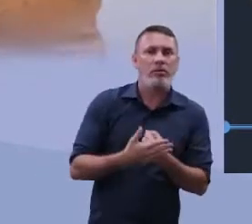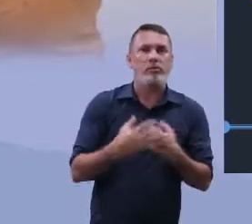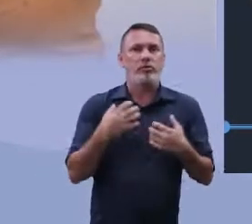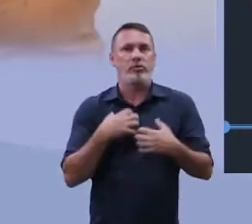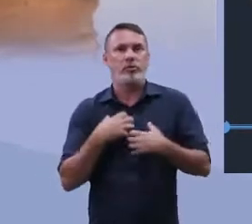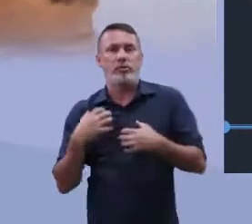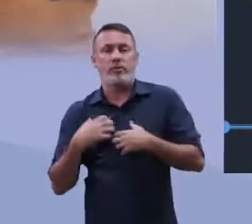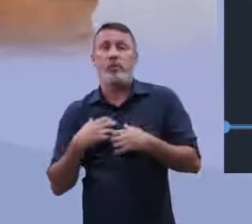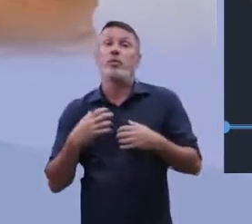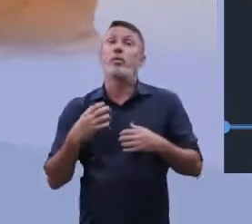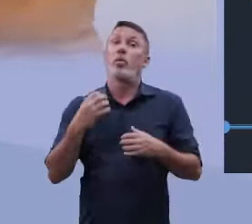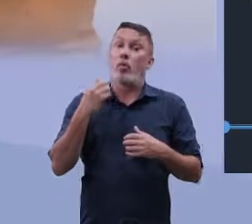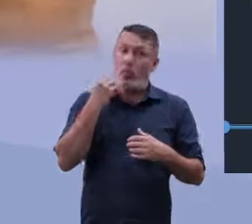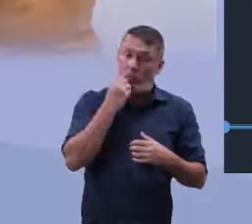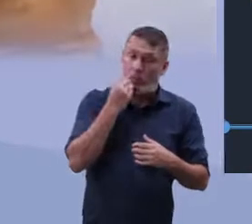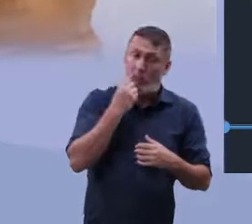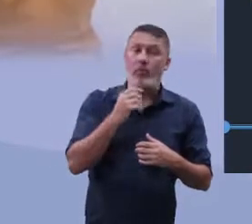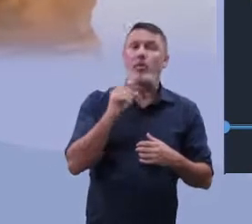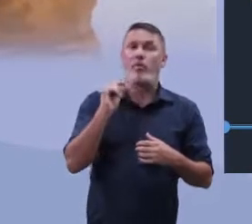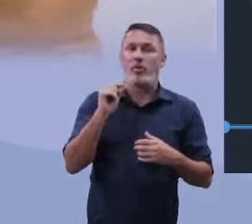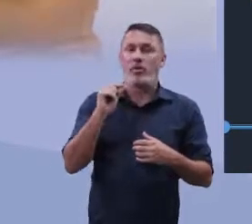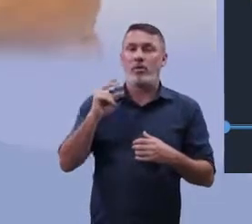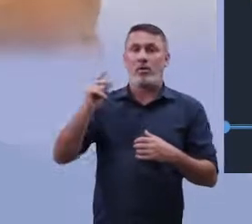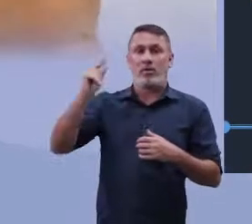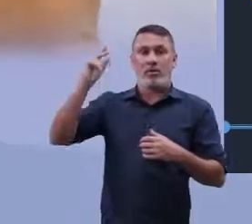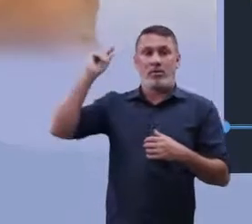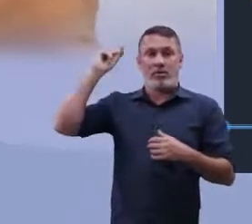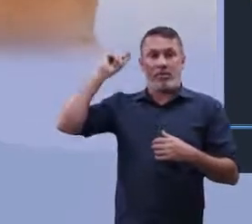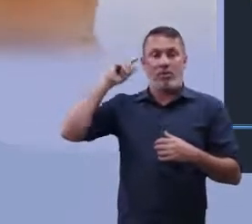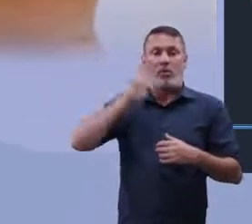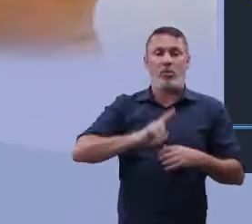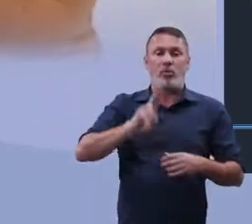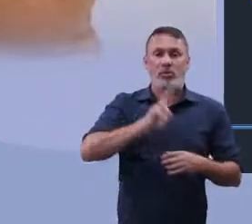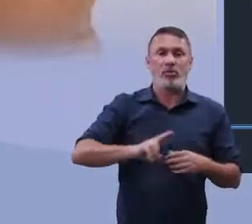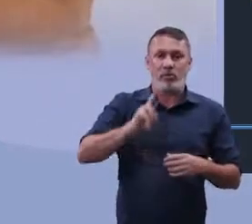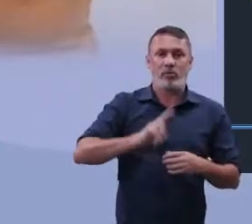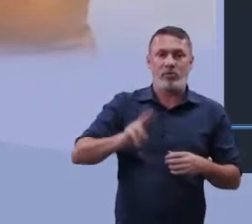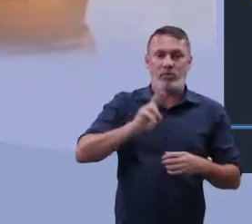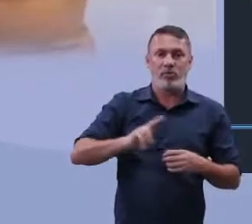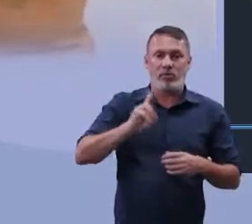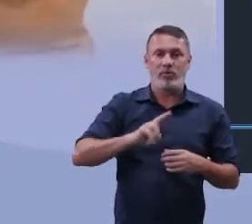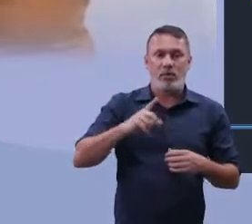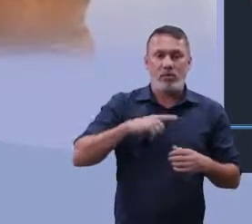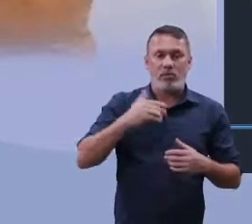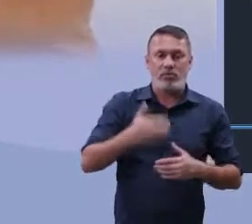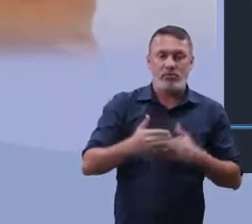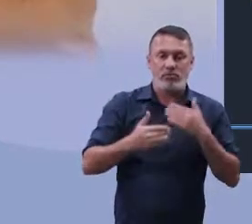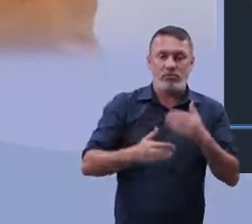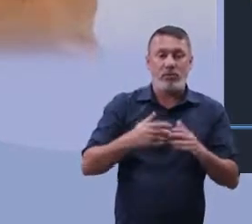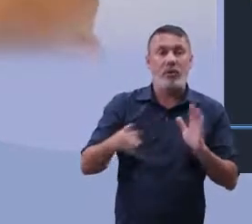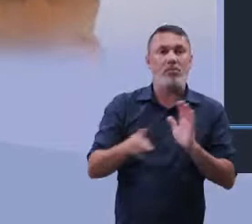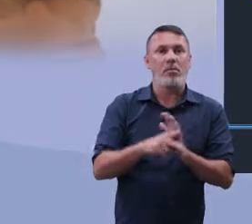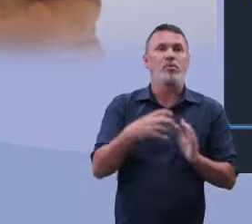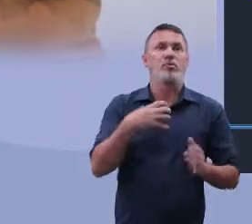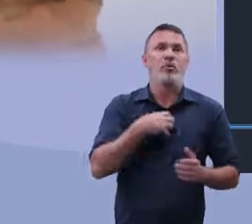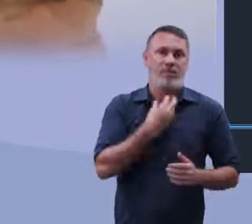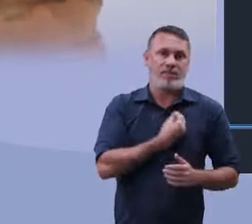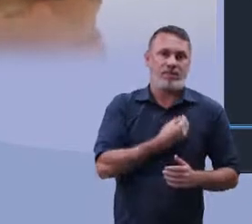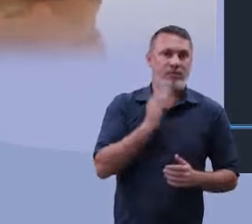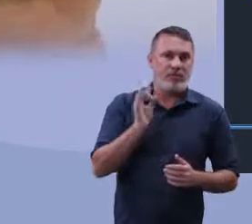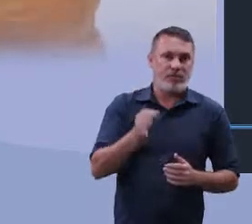básicas. Então, obviamente, aquilo que ele consumia, né, ele foi desenvolvendo para a sua